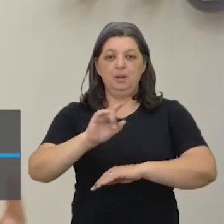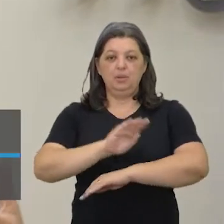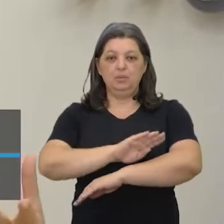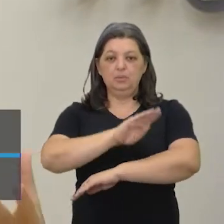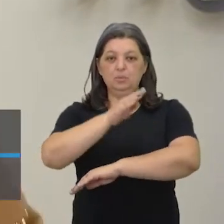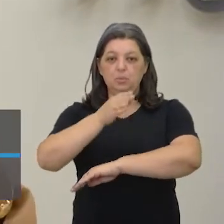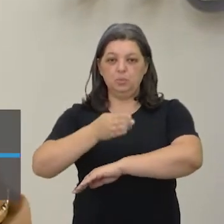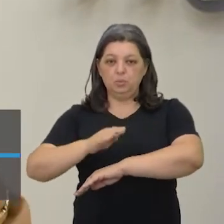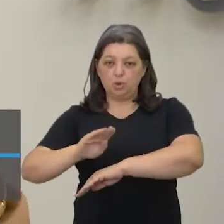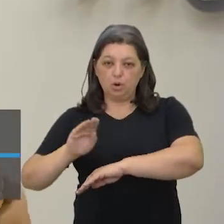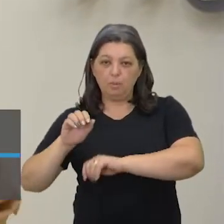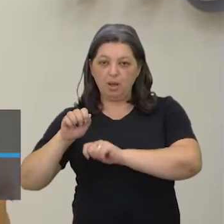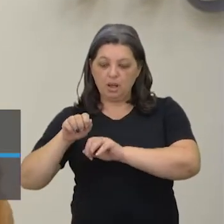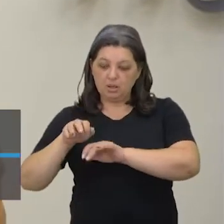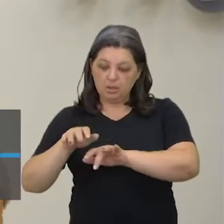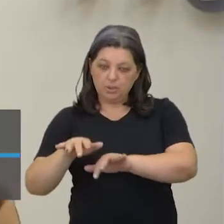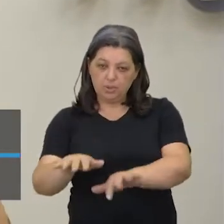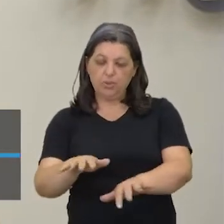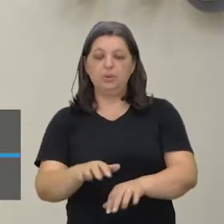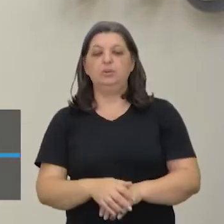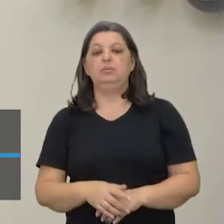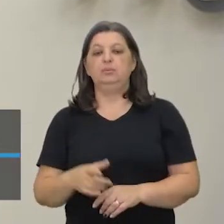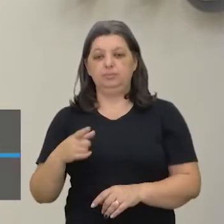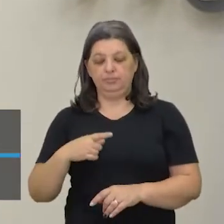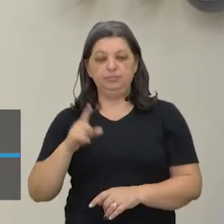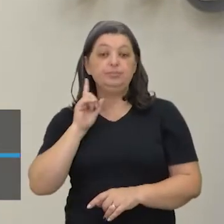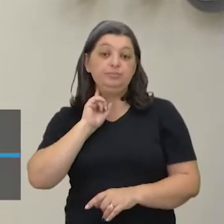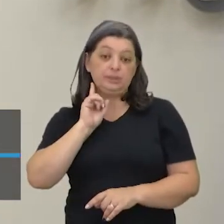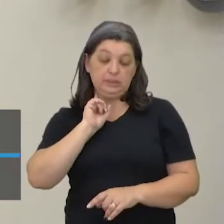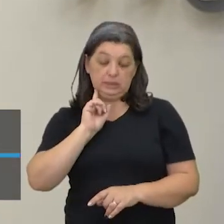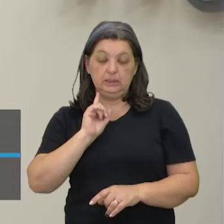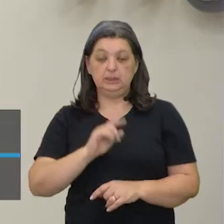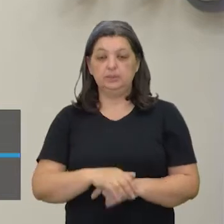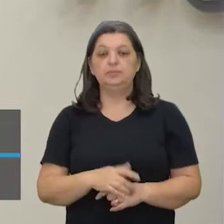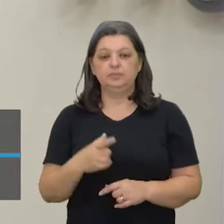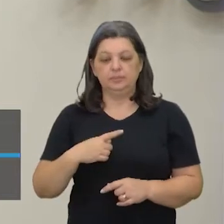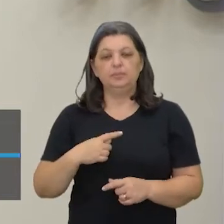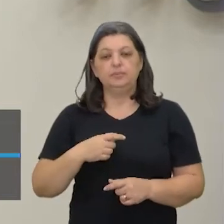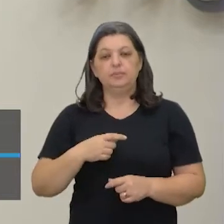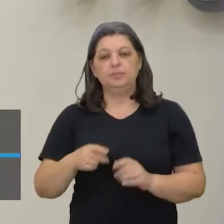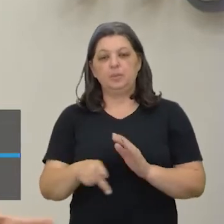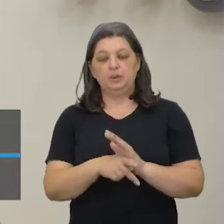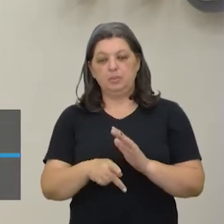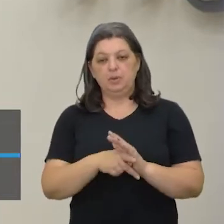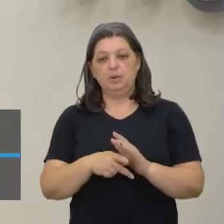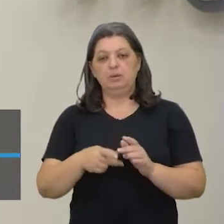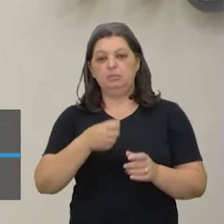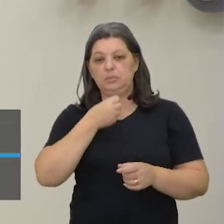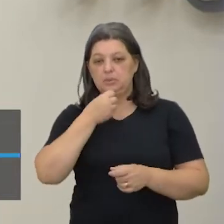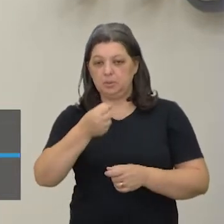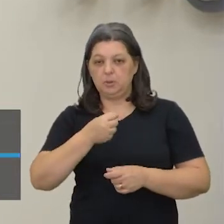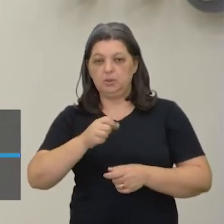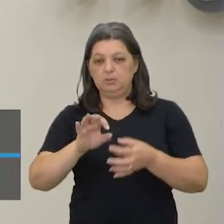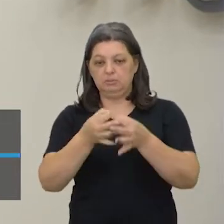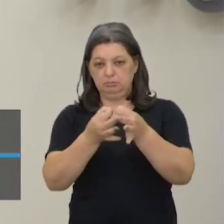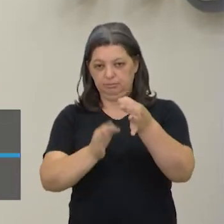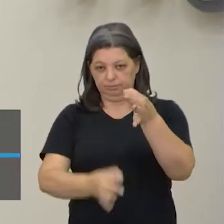gente teve primeiro aquela notícia impactando e depois a gente tem aí as reportagens nos trazendo mais detalhes do que